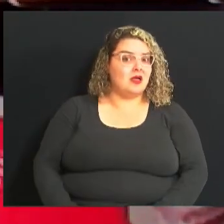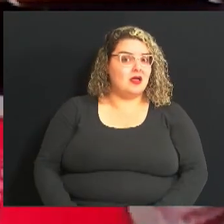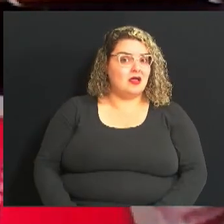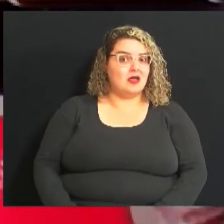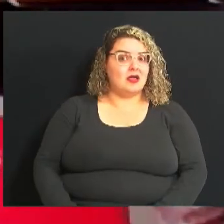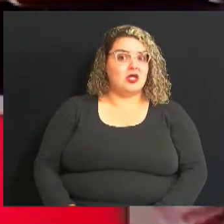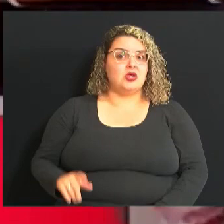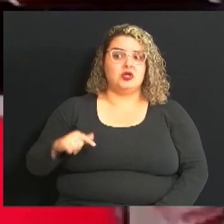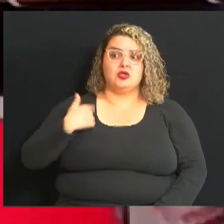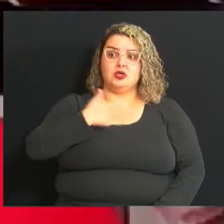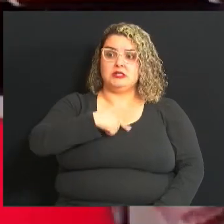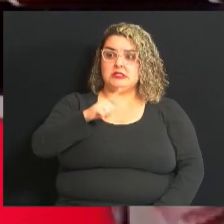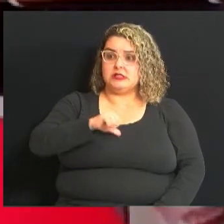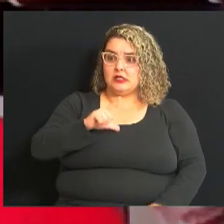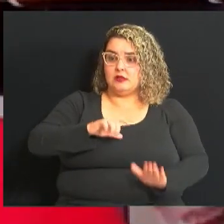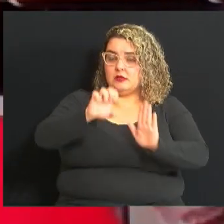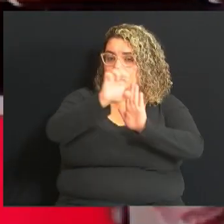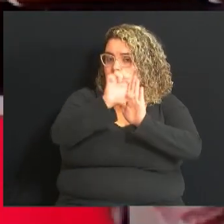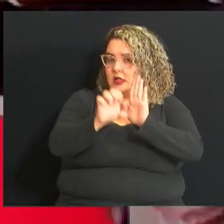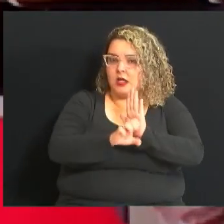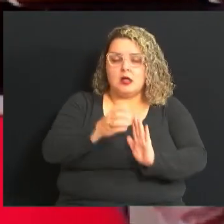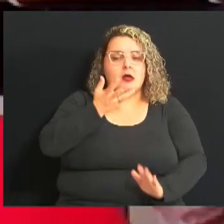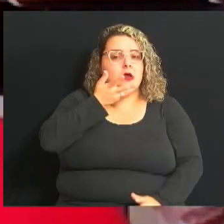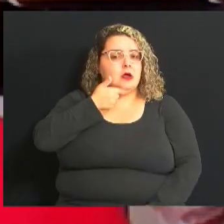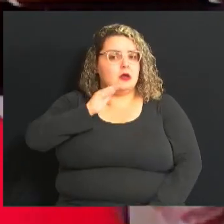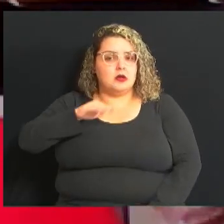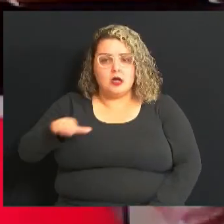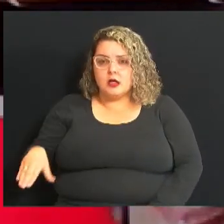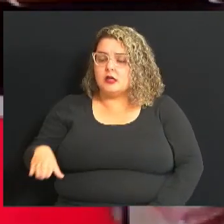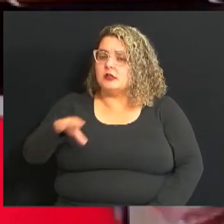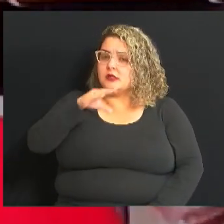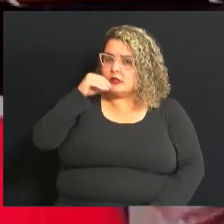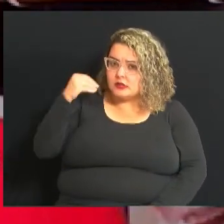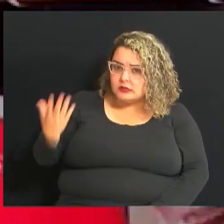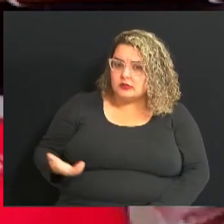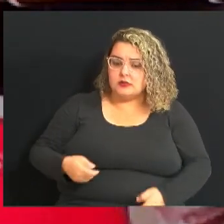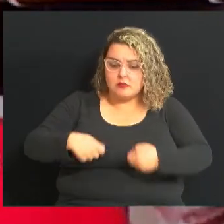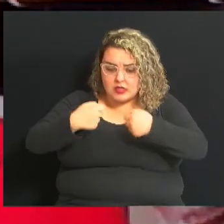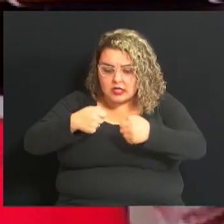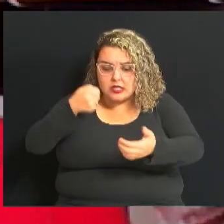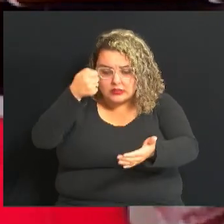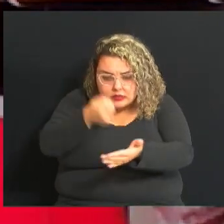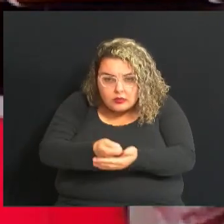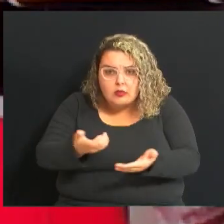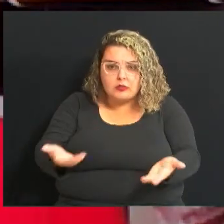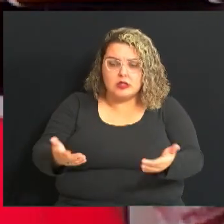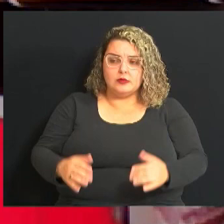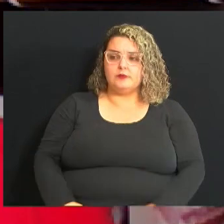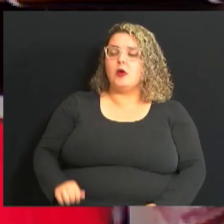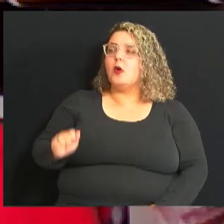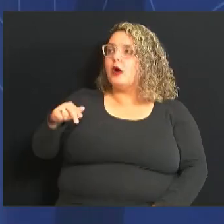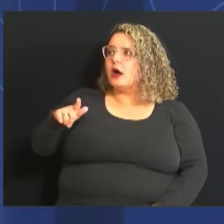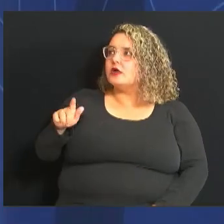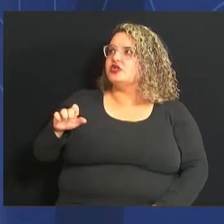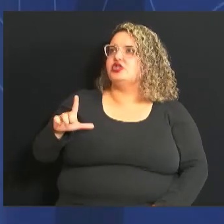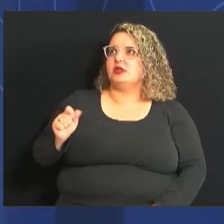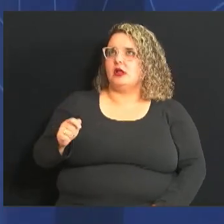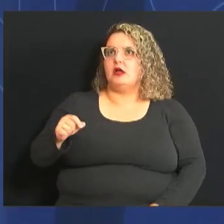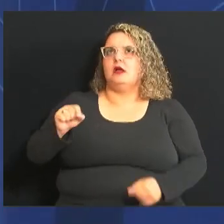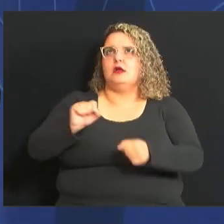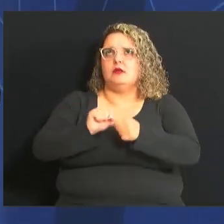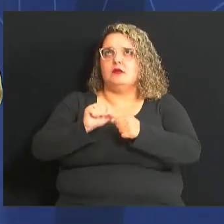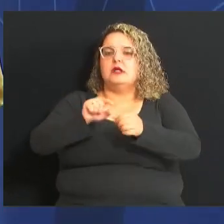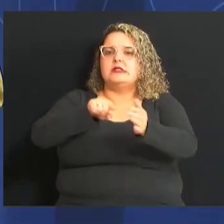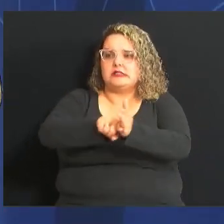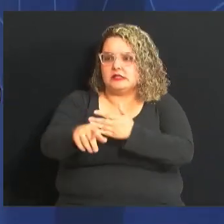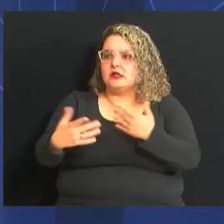o Estatuto da Criança e do Adolescente, que deve ser cumprido. Ô, Ângela, eu fiz esse questionamento sobre